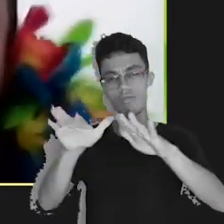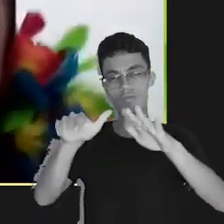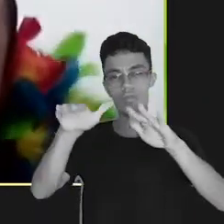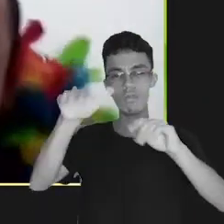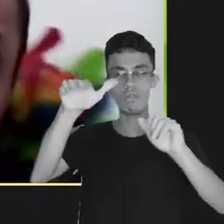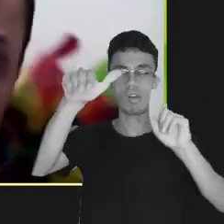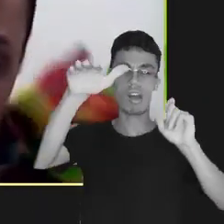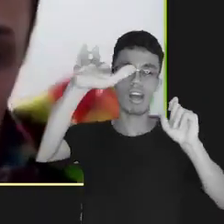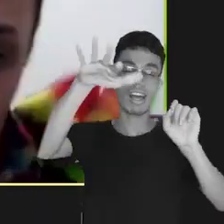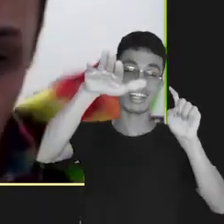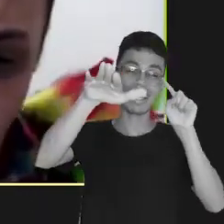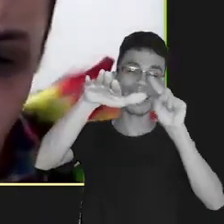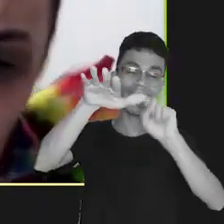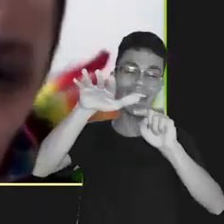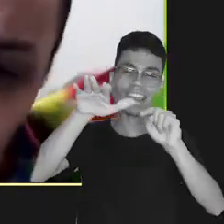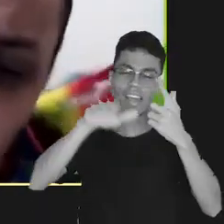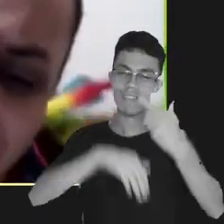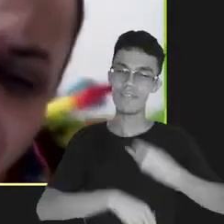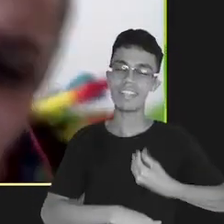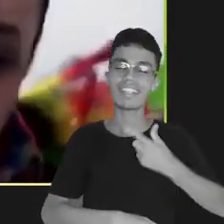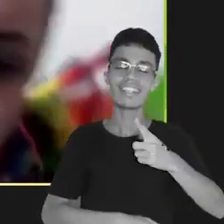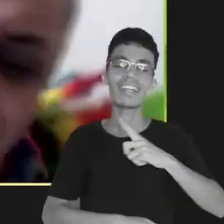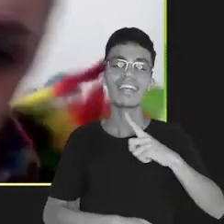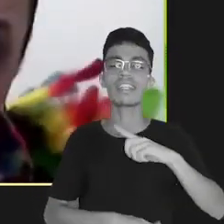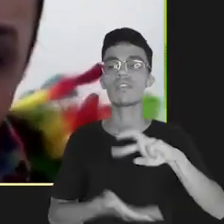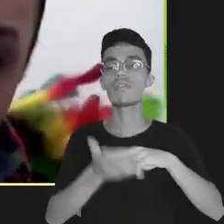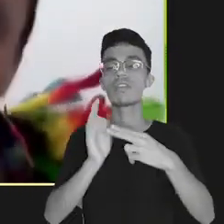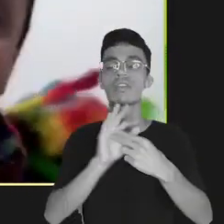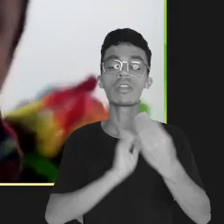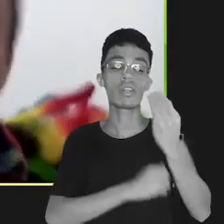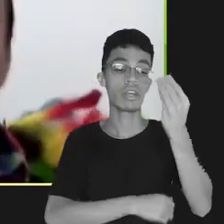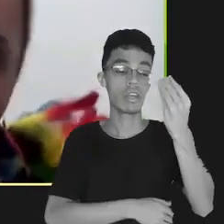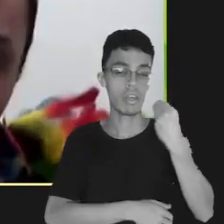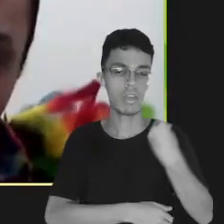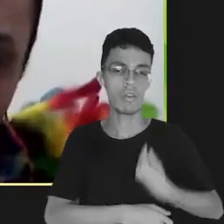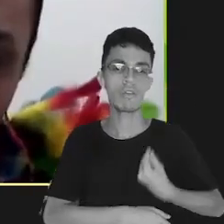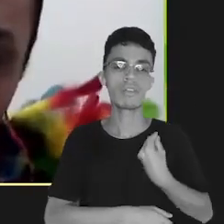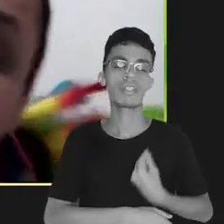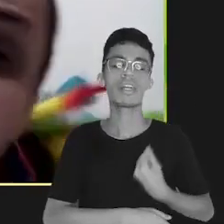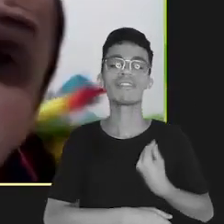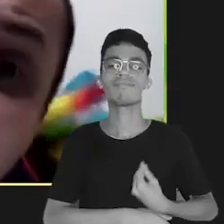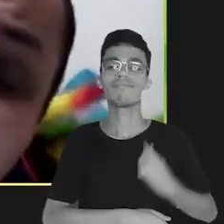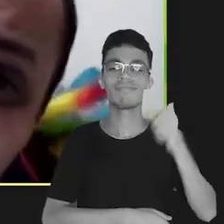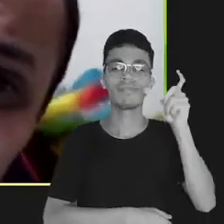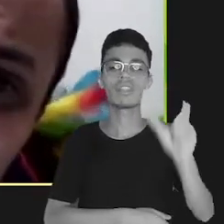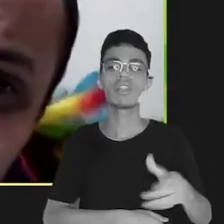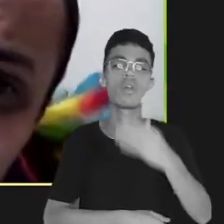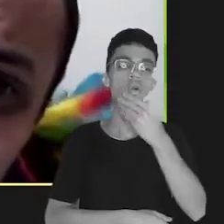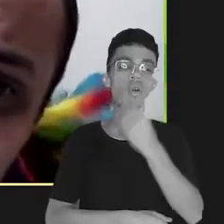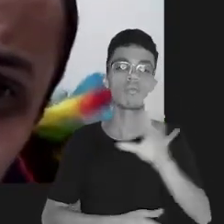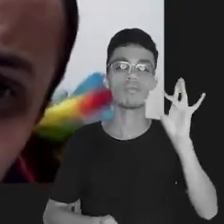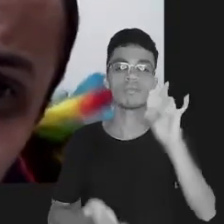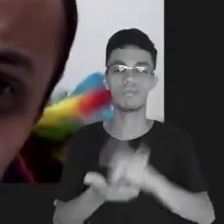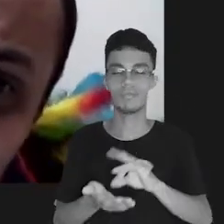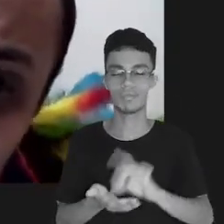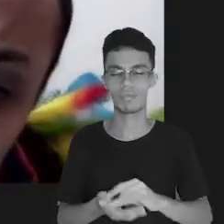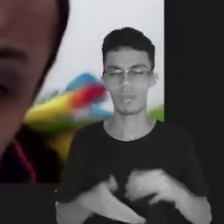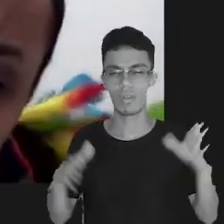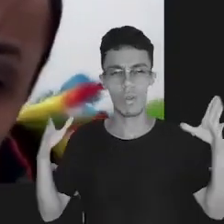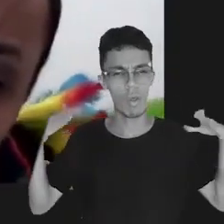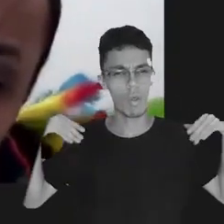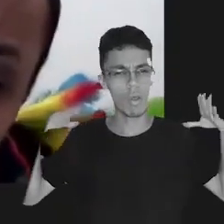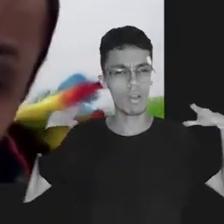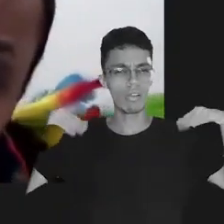o homem existe. Não é suficiente, Excelência, o meu relato para provar essa existência. O